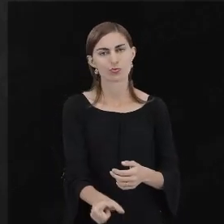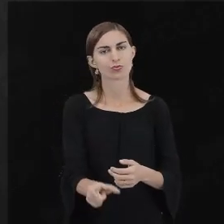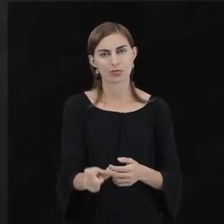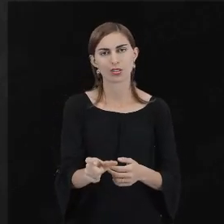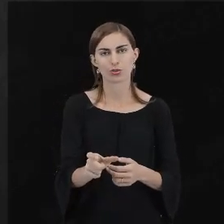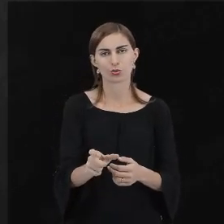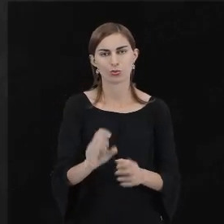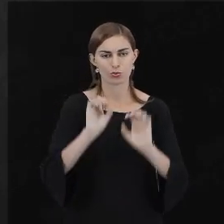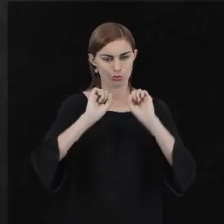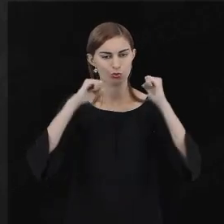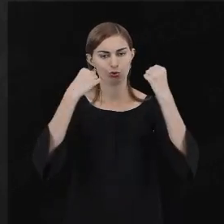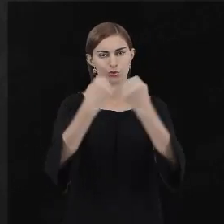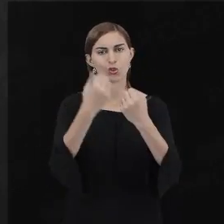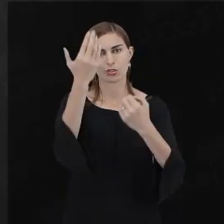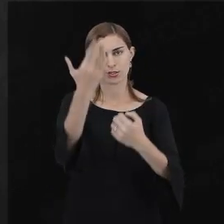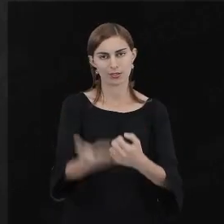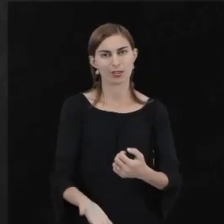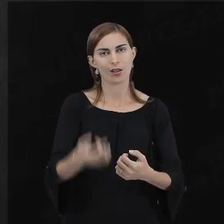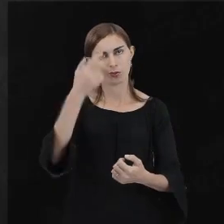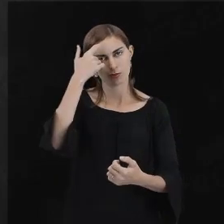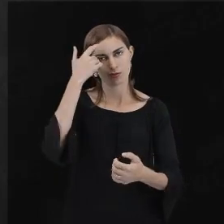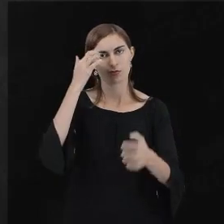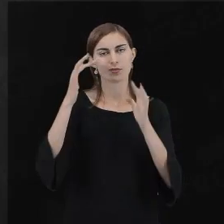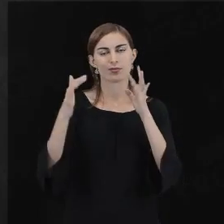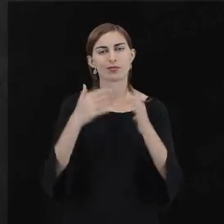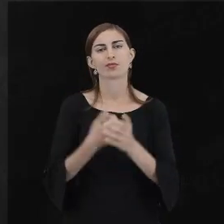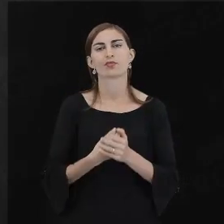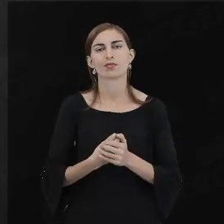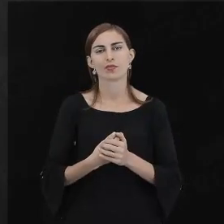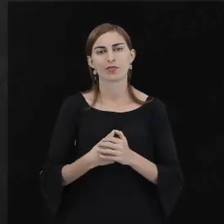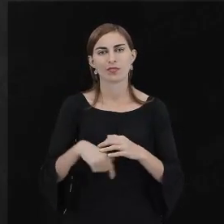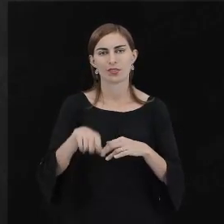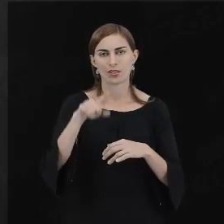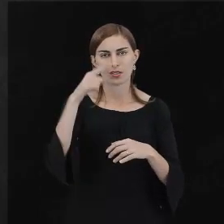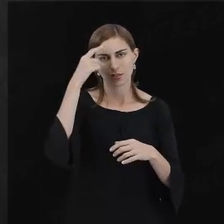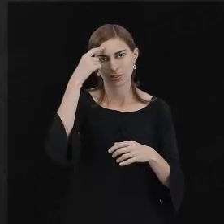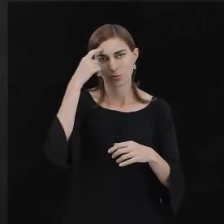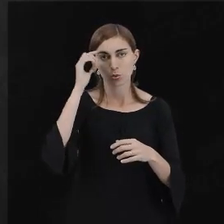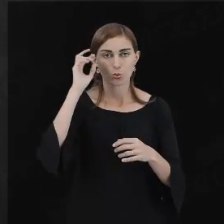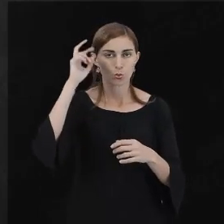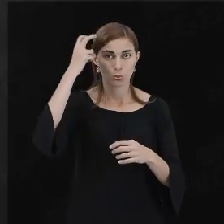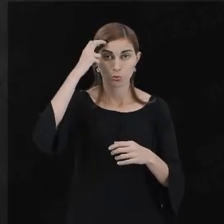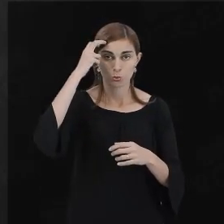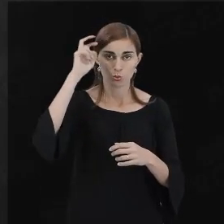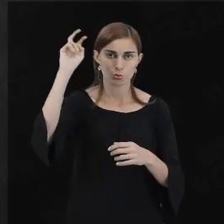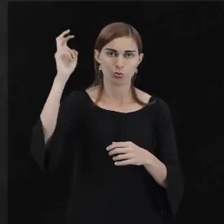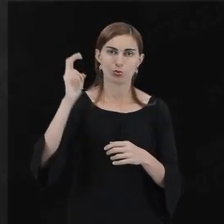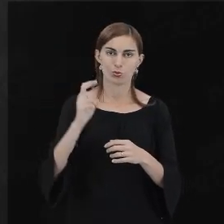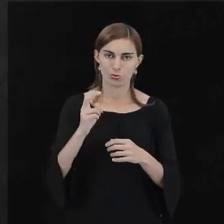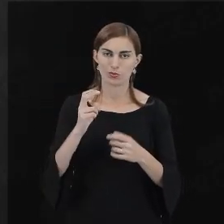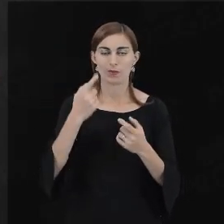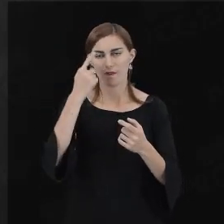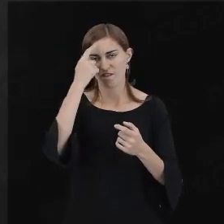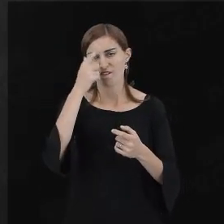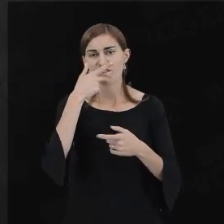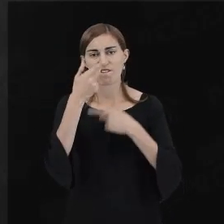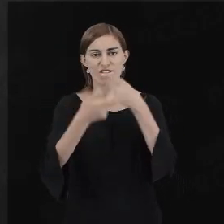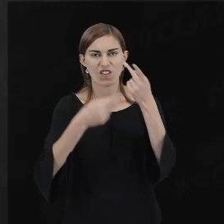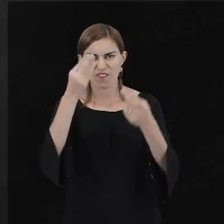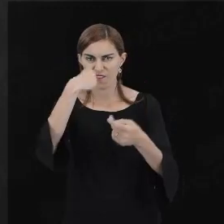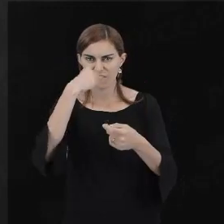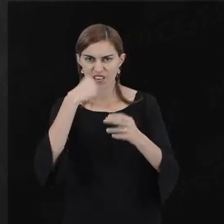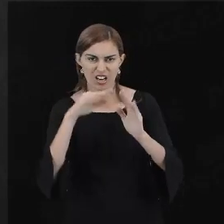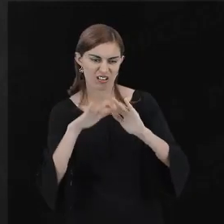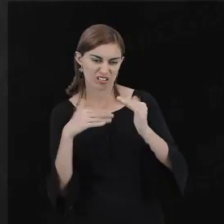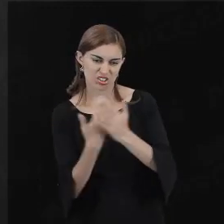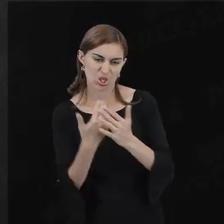e fomentando essa cultura de humanização, a gente não pode falar em fracasso de escola e a gente não pode ficar triste porque o índice ainda não